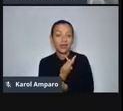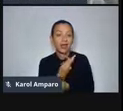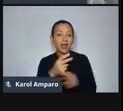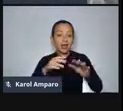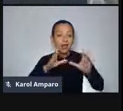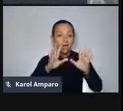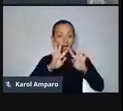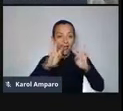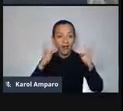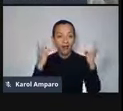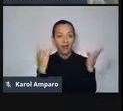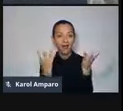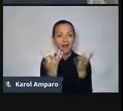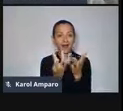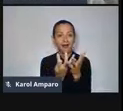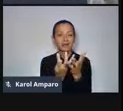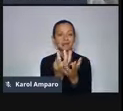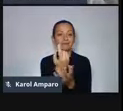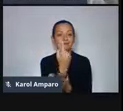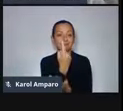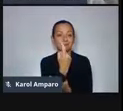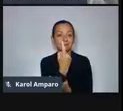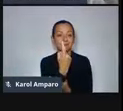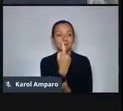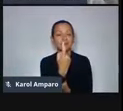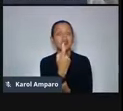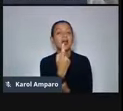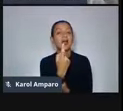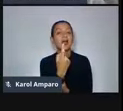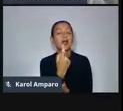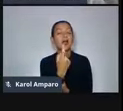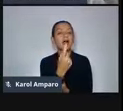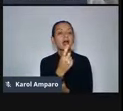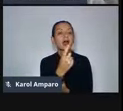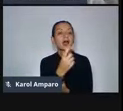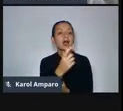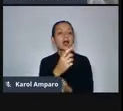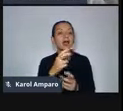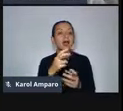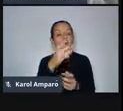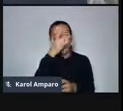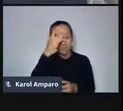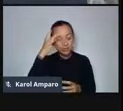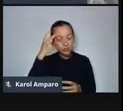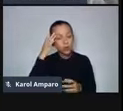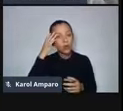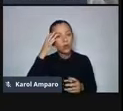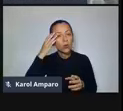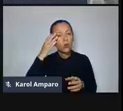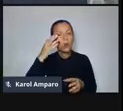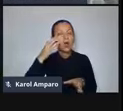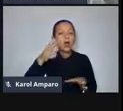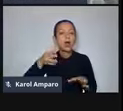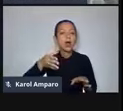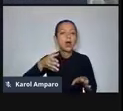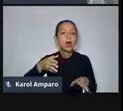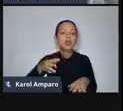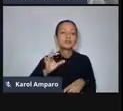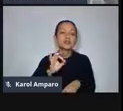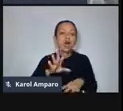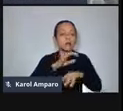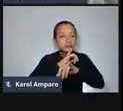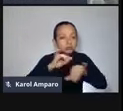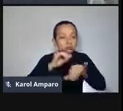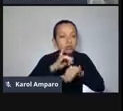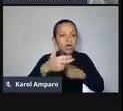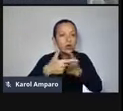tá? E todos iriam dignificando-o em função das coisas boas que ele fez até aquele momento